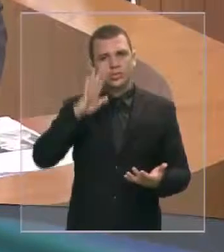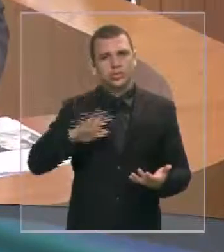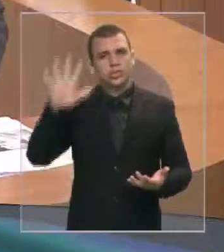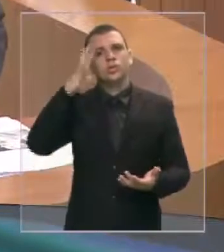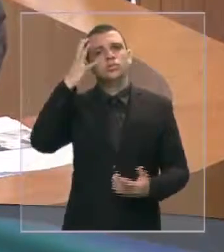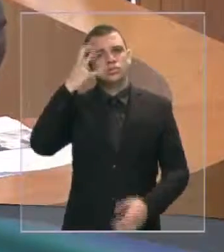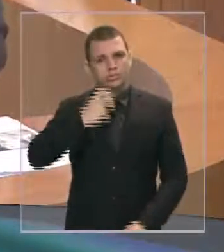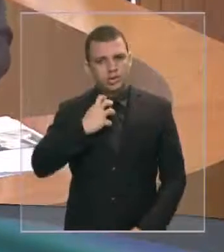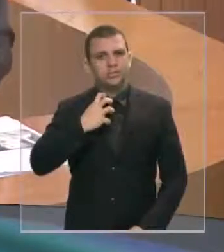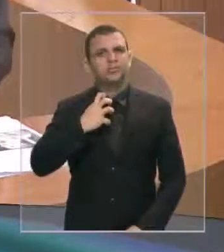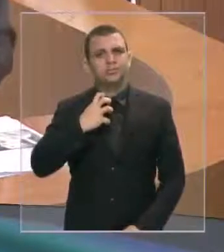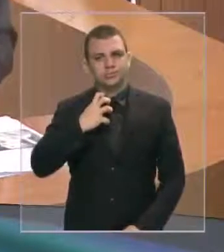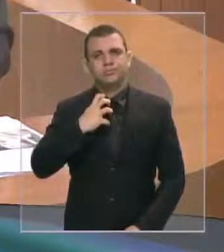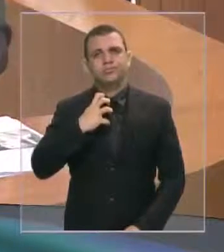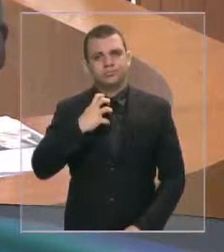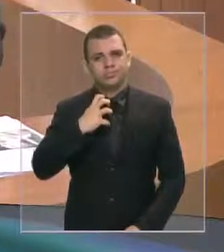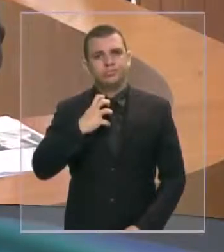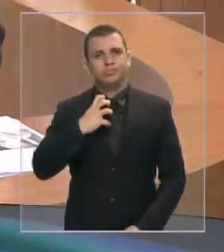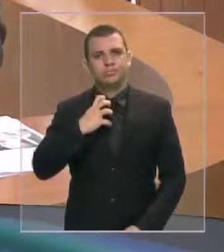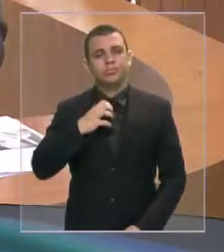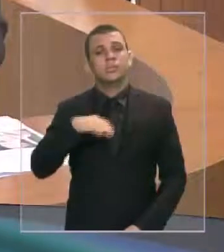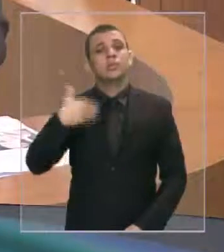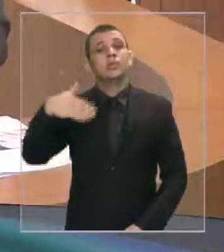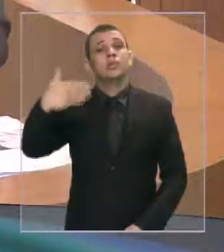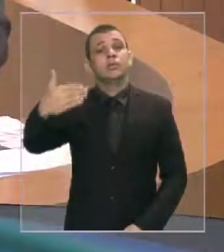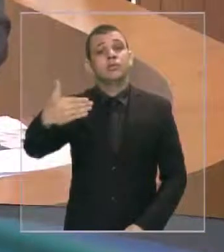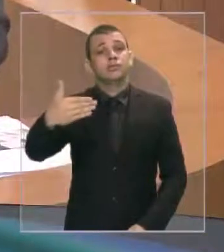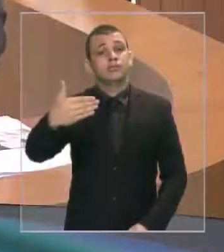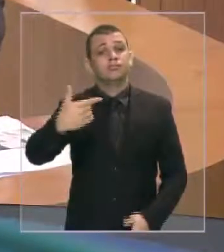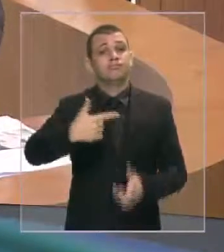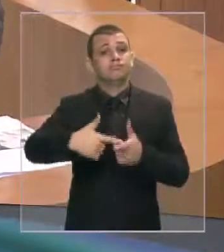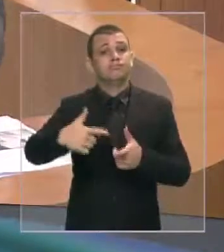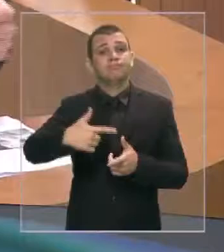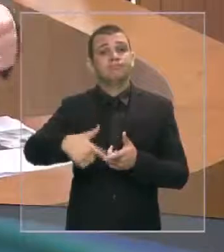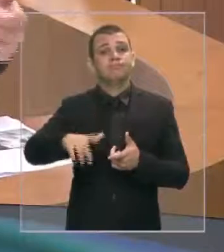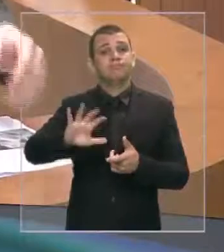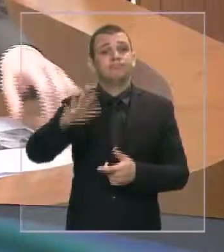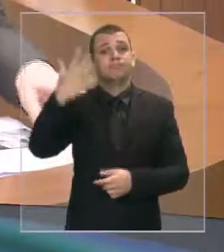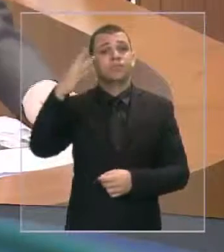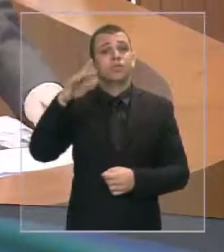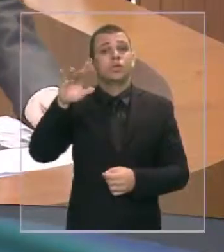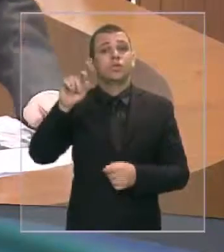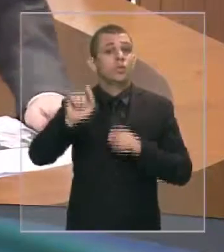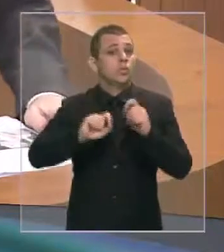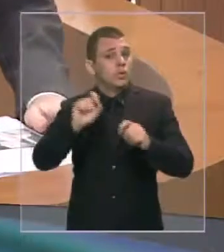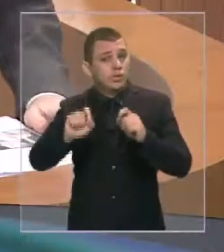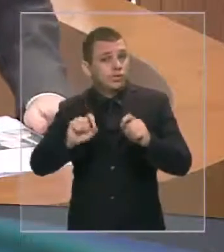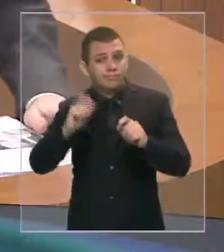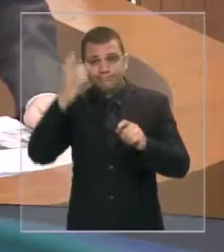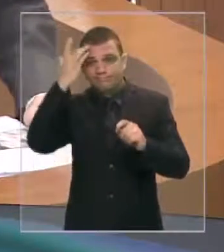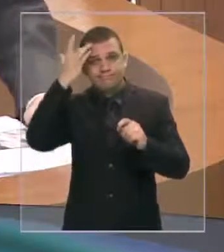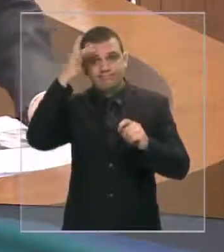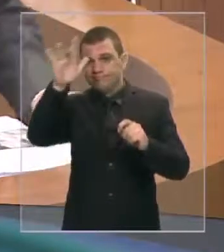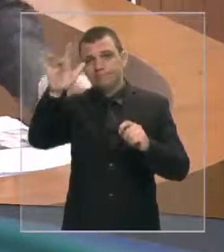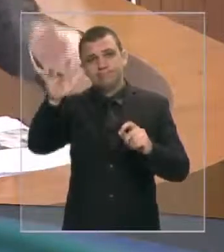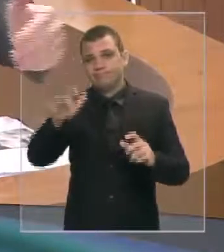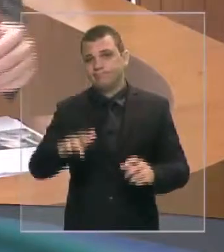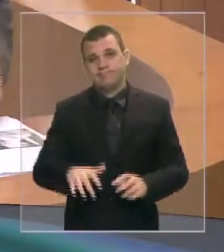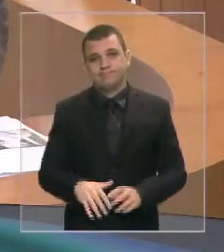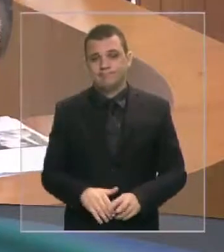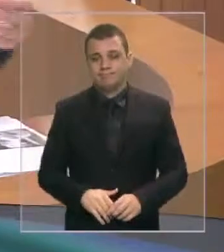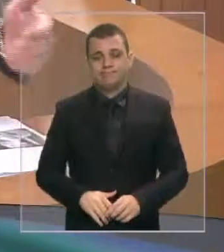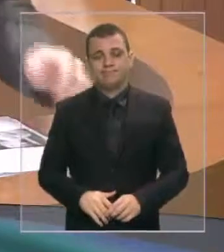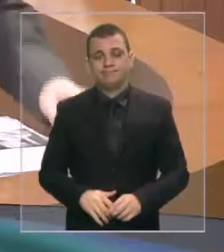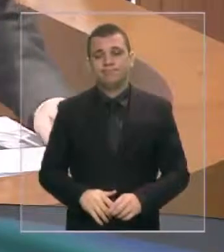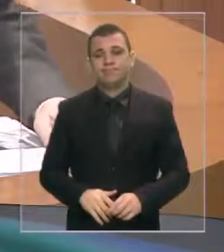não sabemos quais são as implicações, quais serão os resultados depois de todas